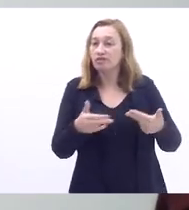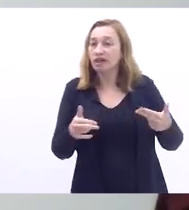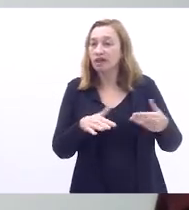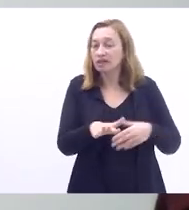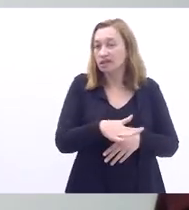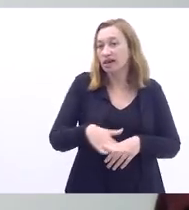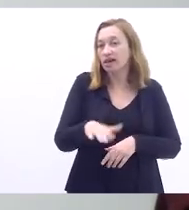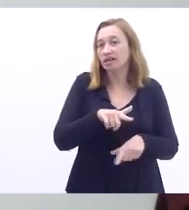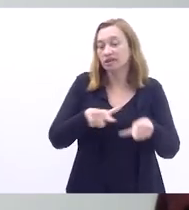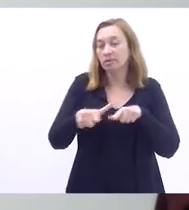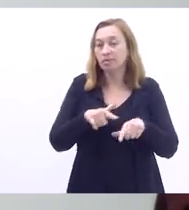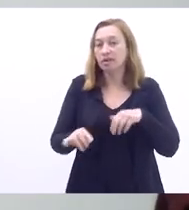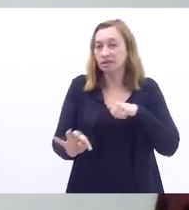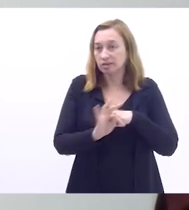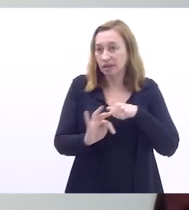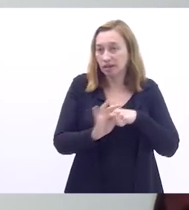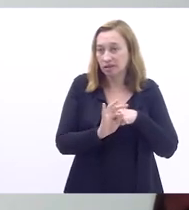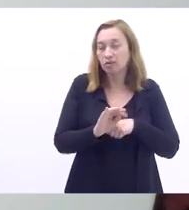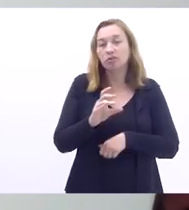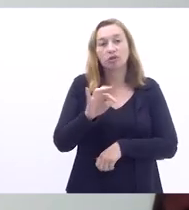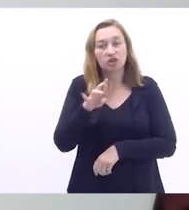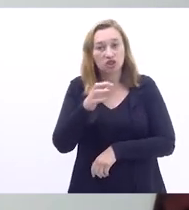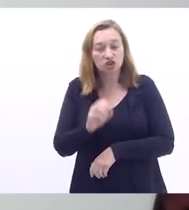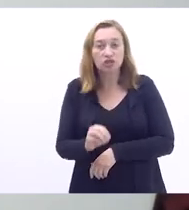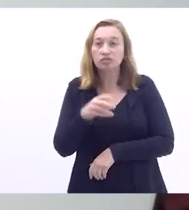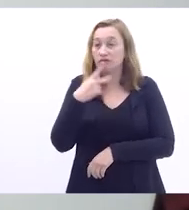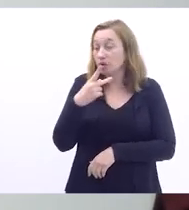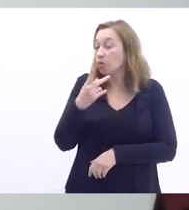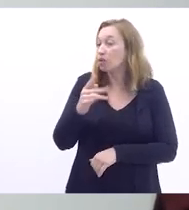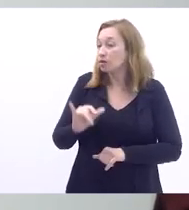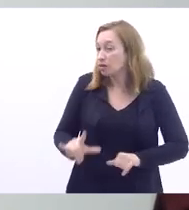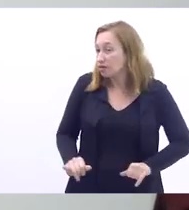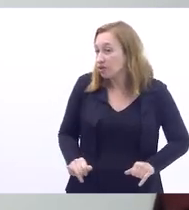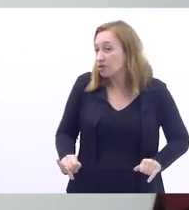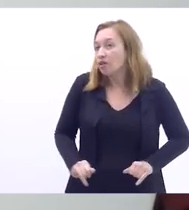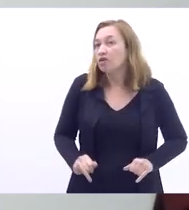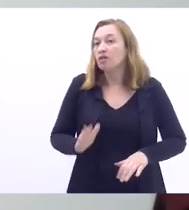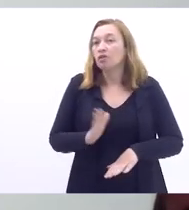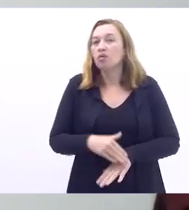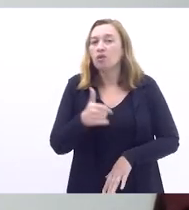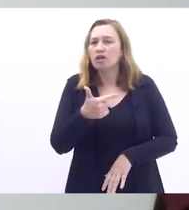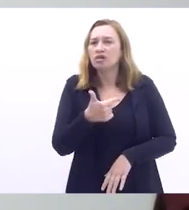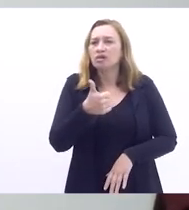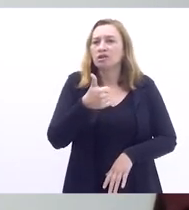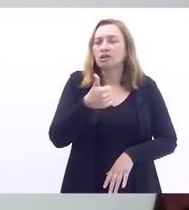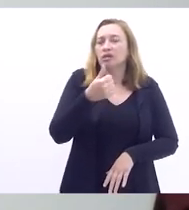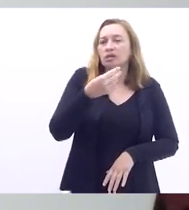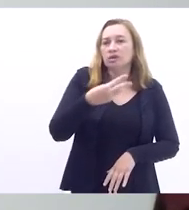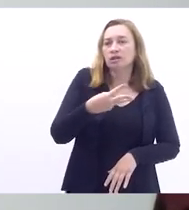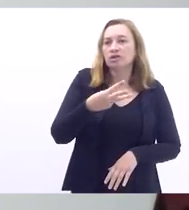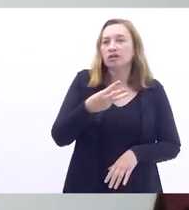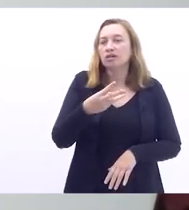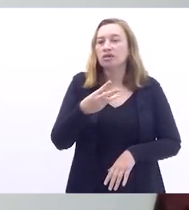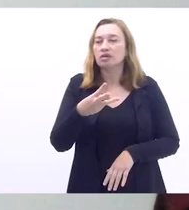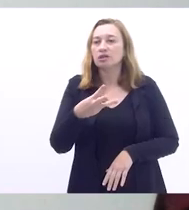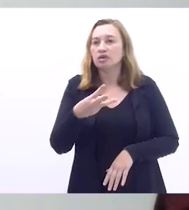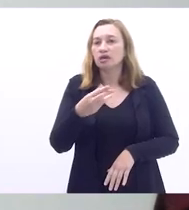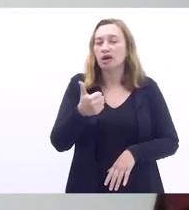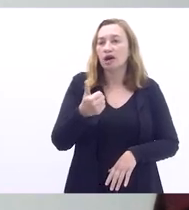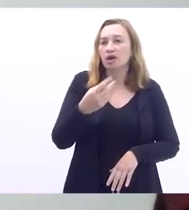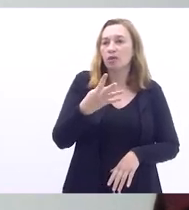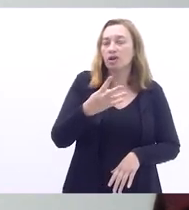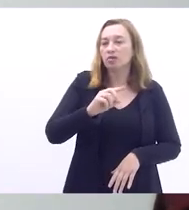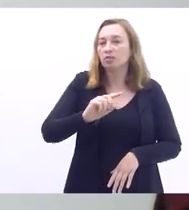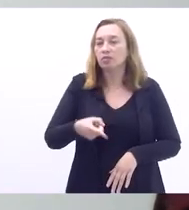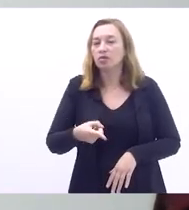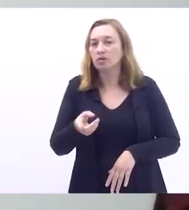do quadro de técnicos né Como que chama já falou tem técnico que sofre com quase três a quatro mil reais de diferença para os salários praticados